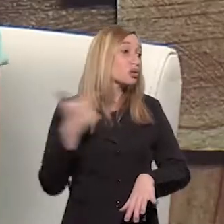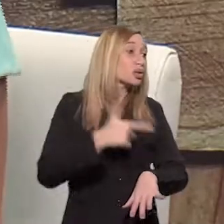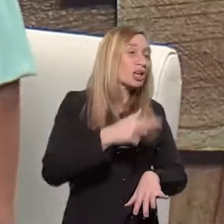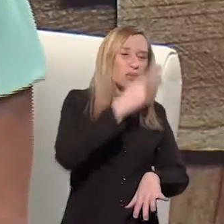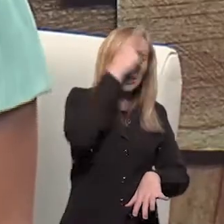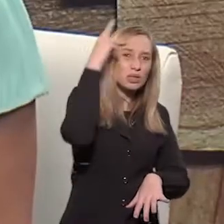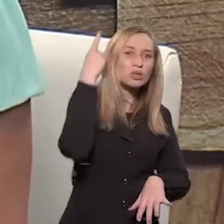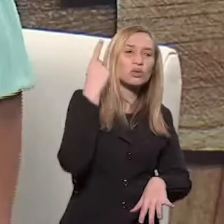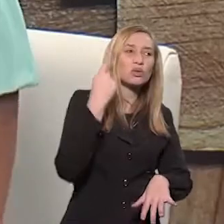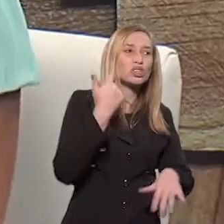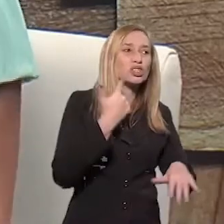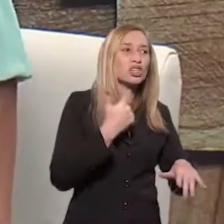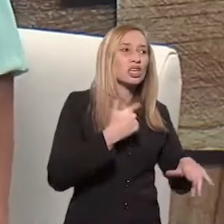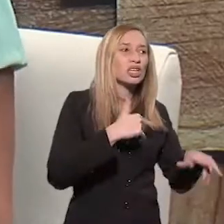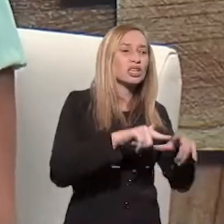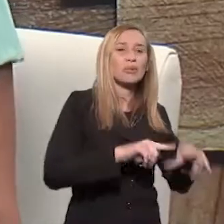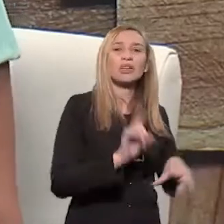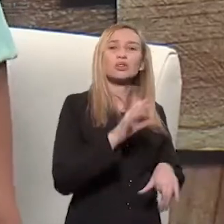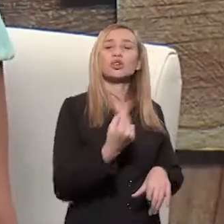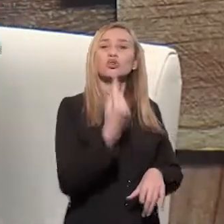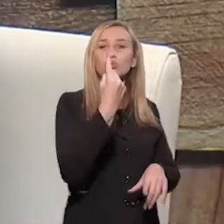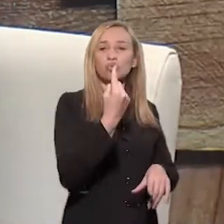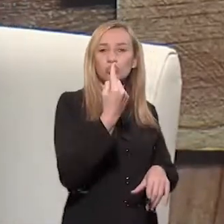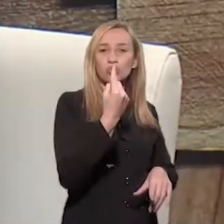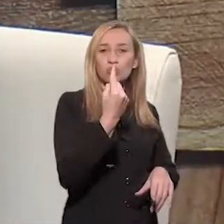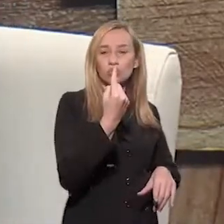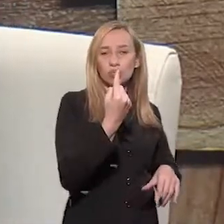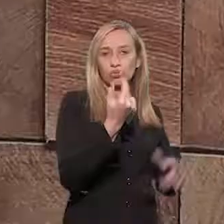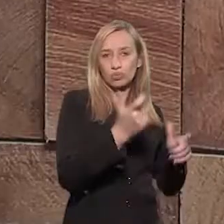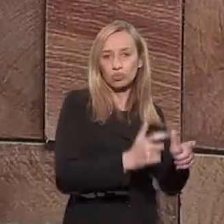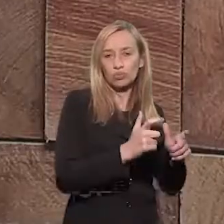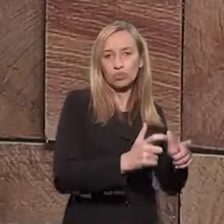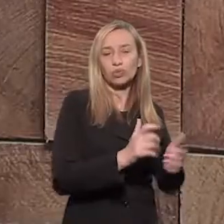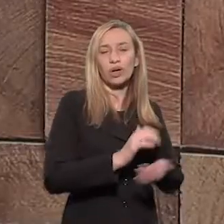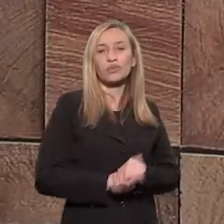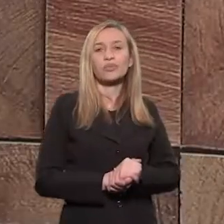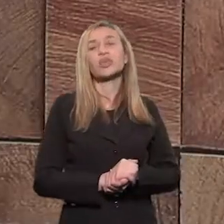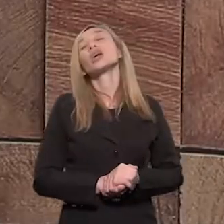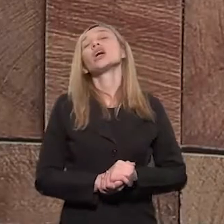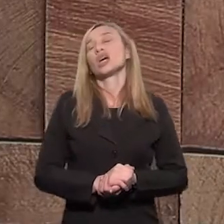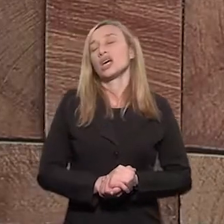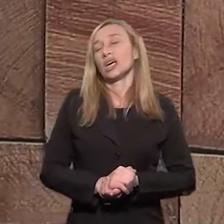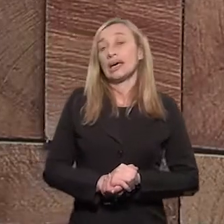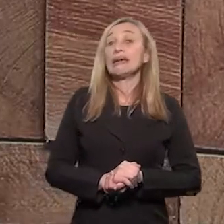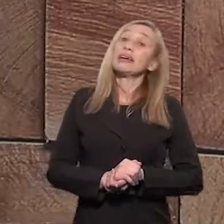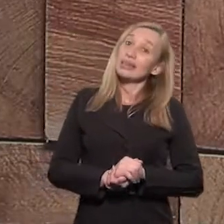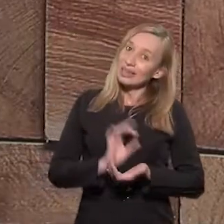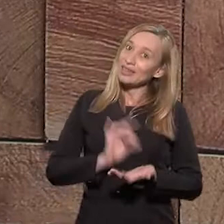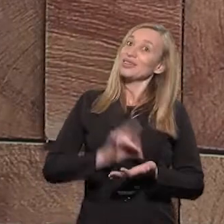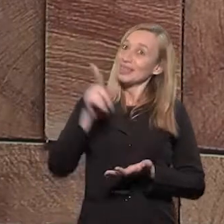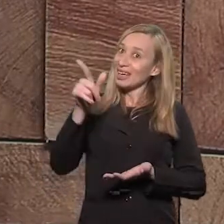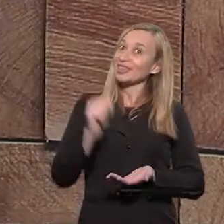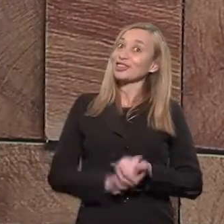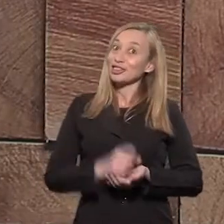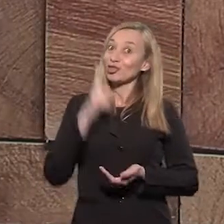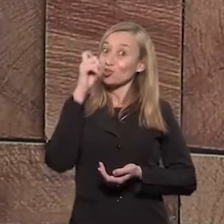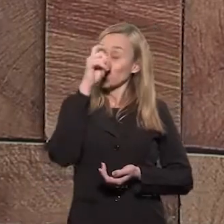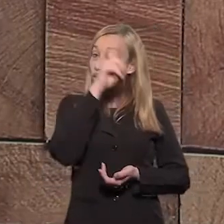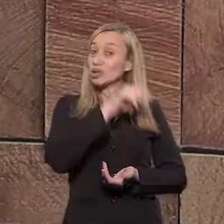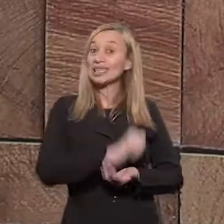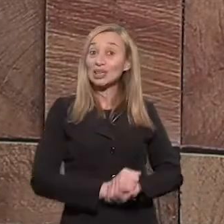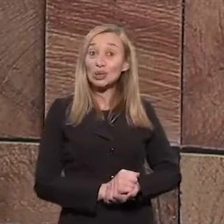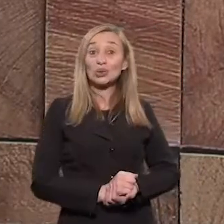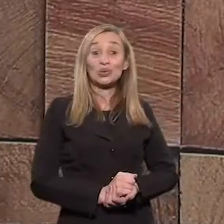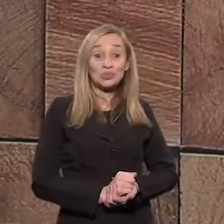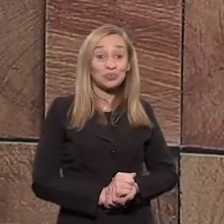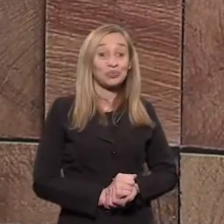aquele profissional que se dedica só a uma dessas fases, né? Para mim é muito, realmente, você falou, é